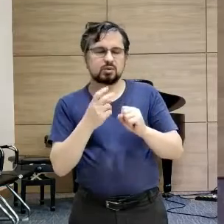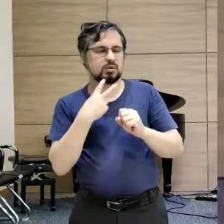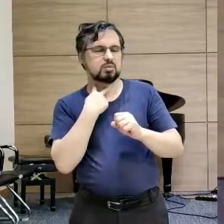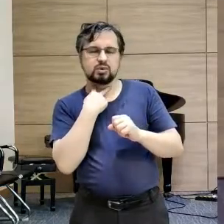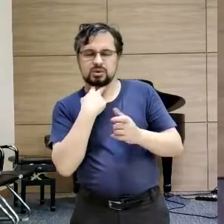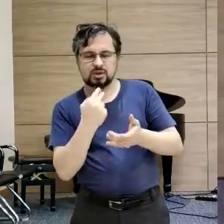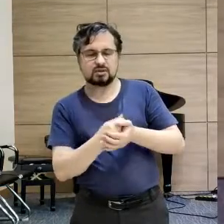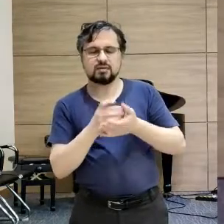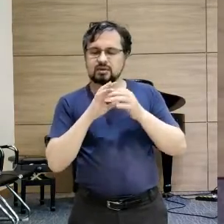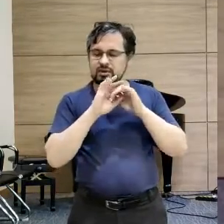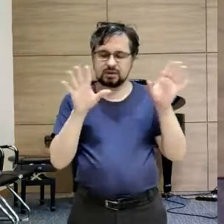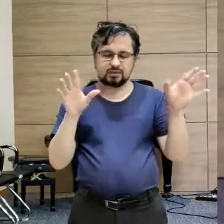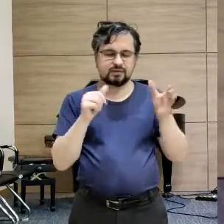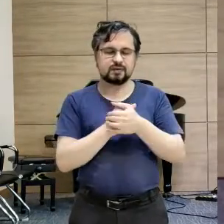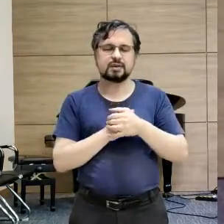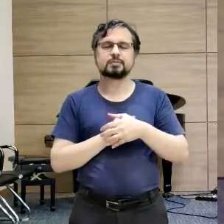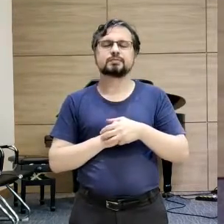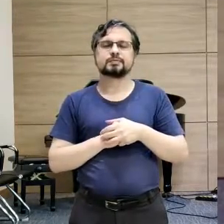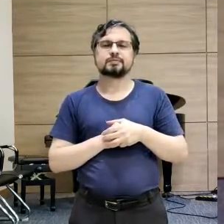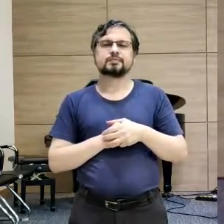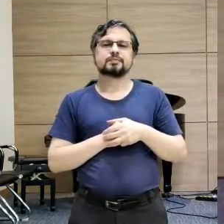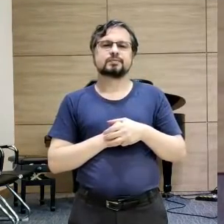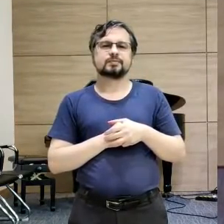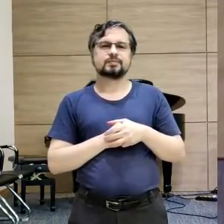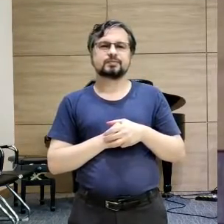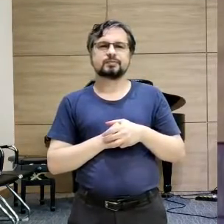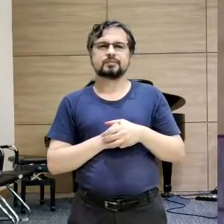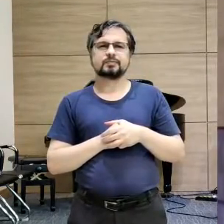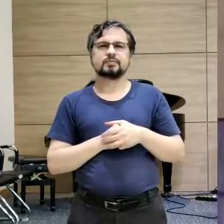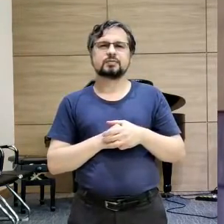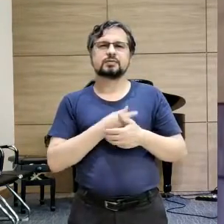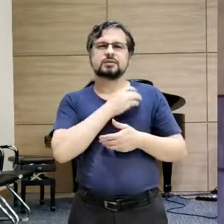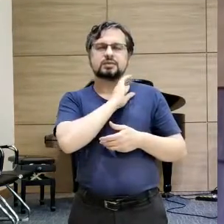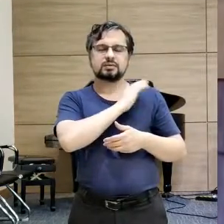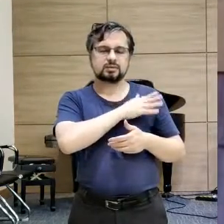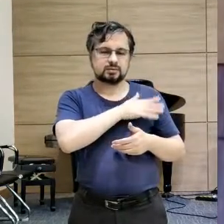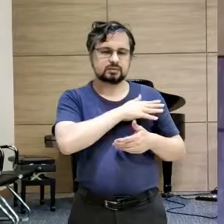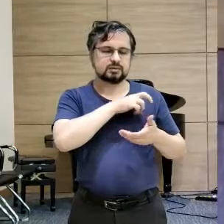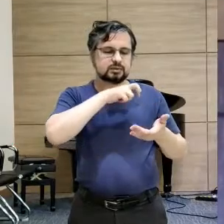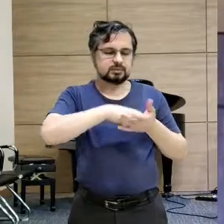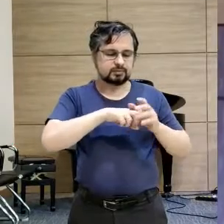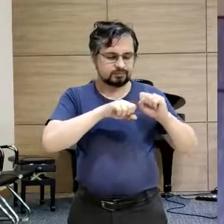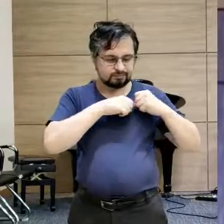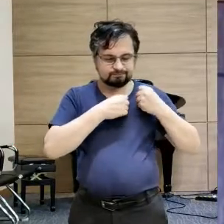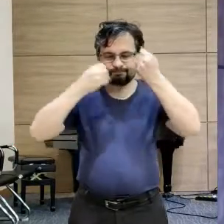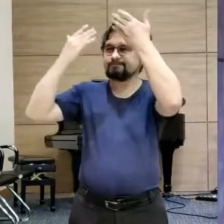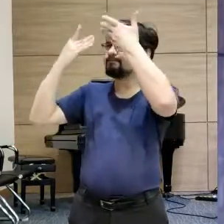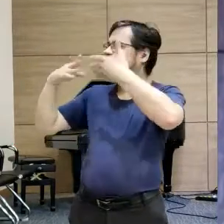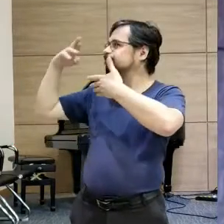ficar à vontade, mas nós vamos ajoelhados, quebrantados na presença do Senhor.